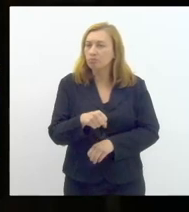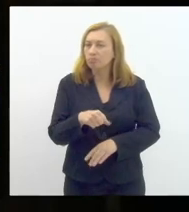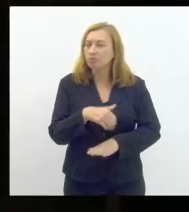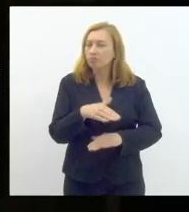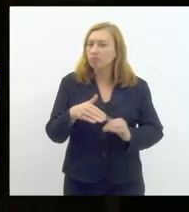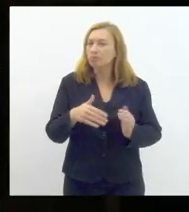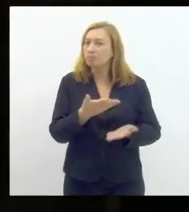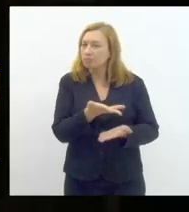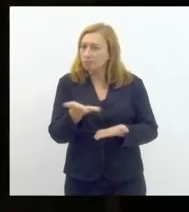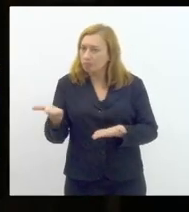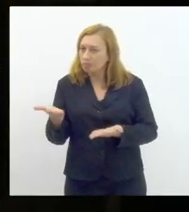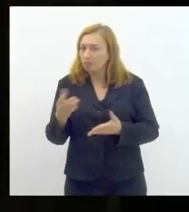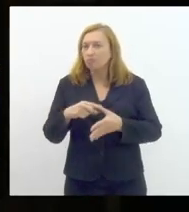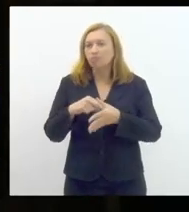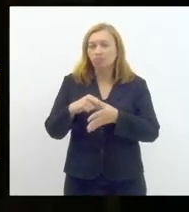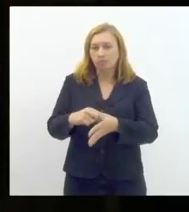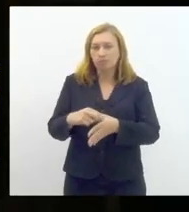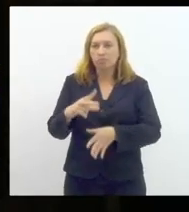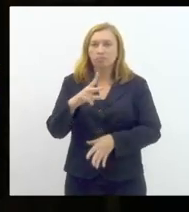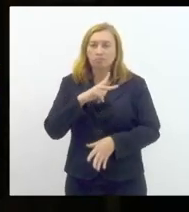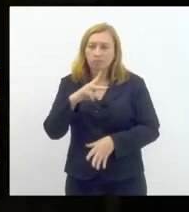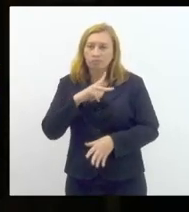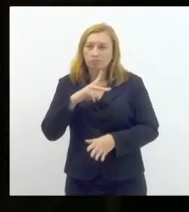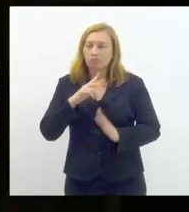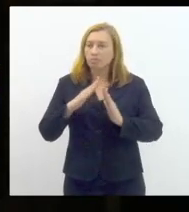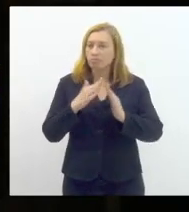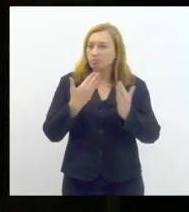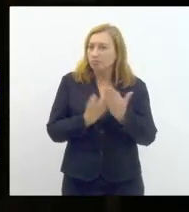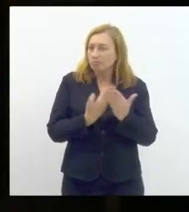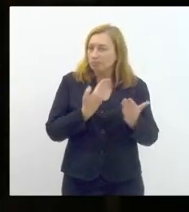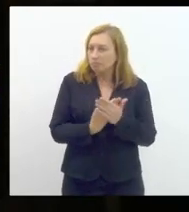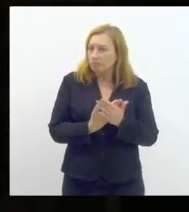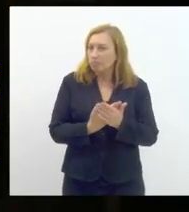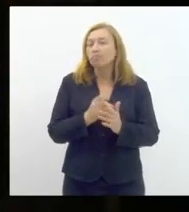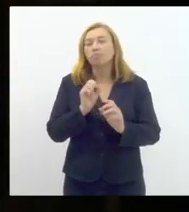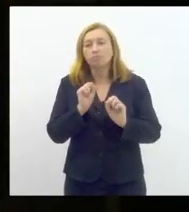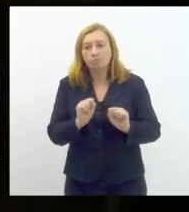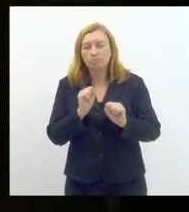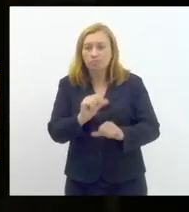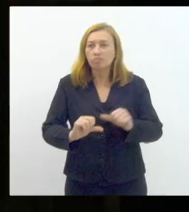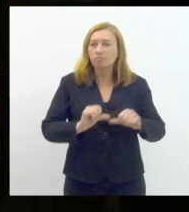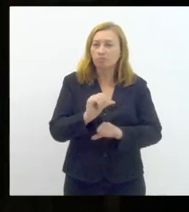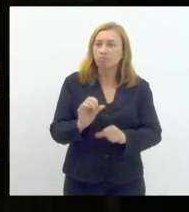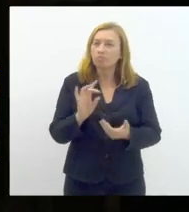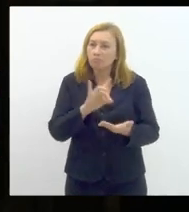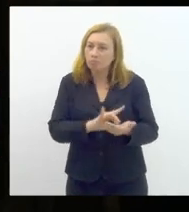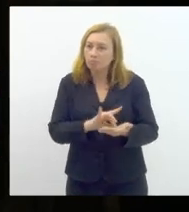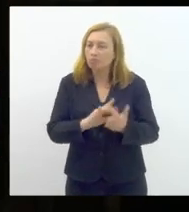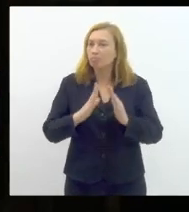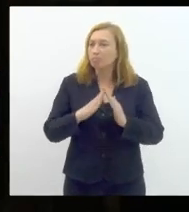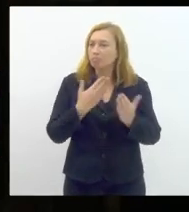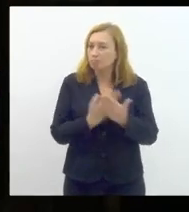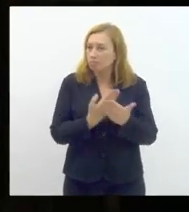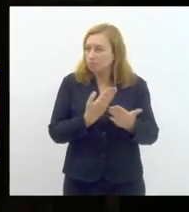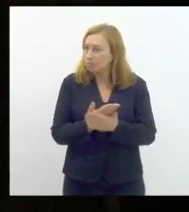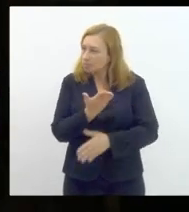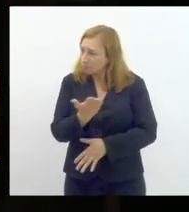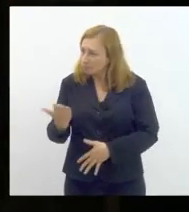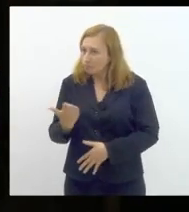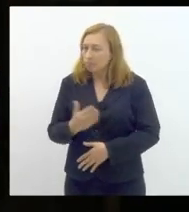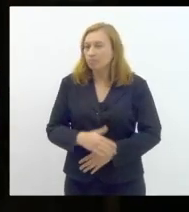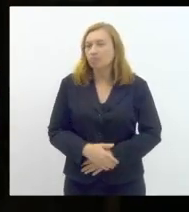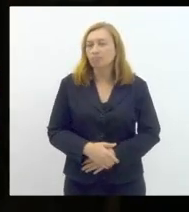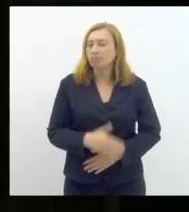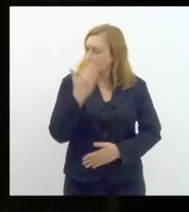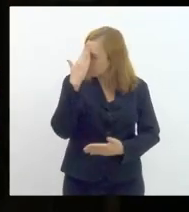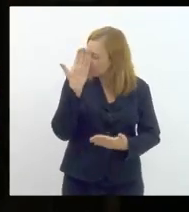muitos de vocês são líderes na sua própria escola, vocês podem mudar a realidade da escola de vocês.